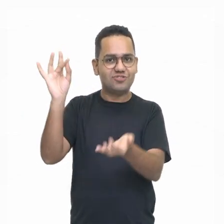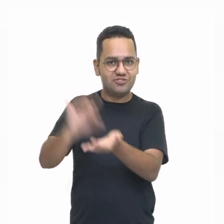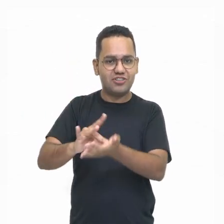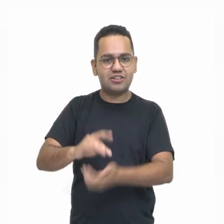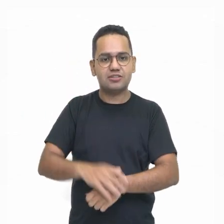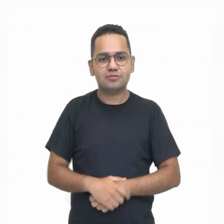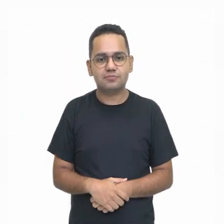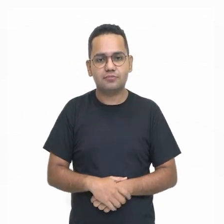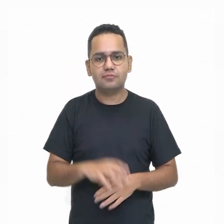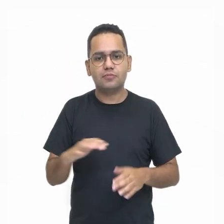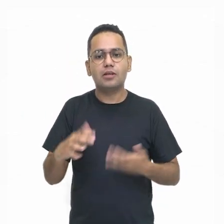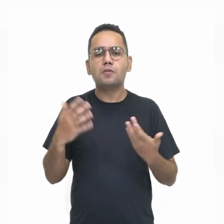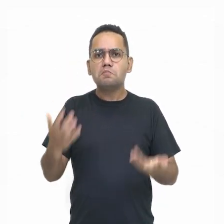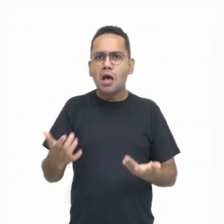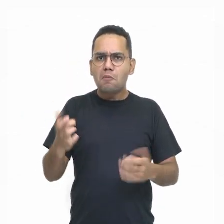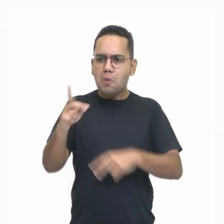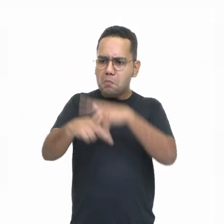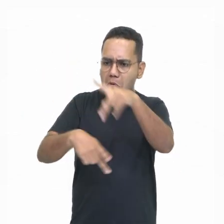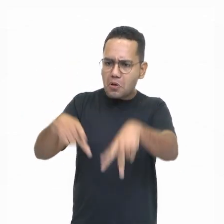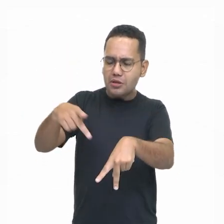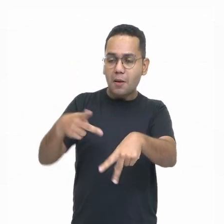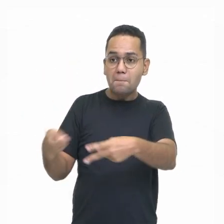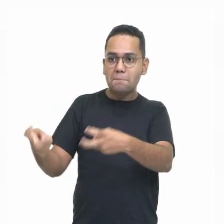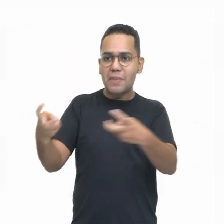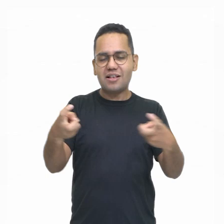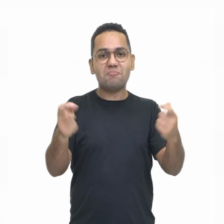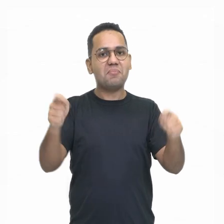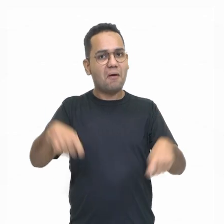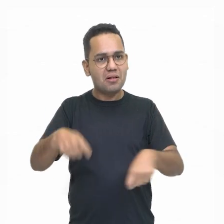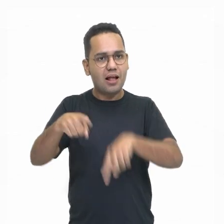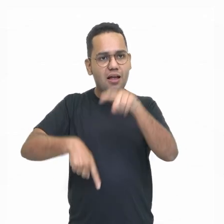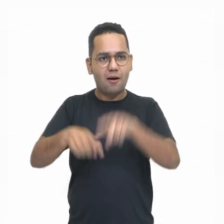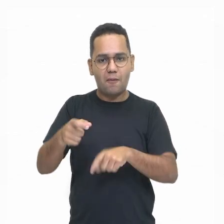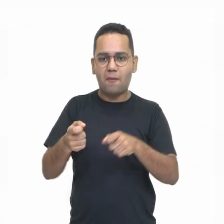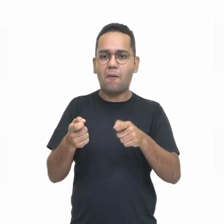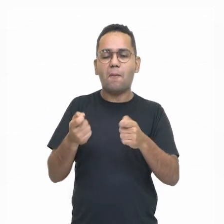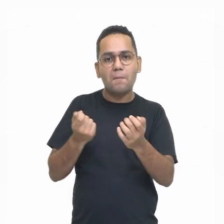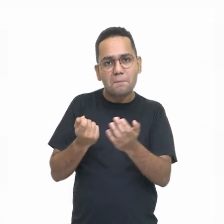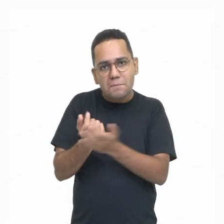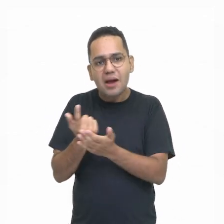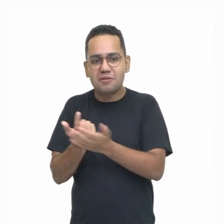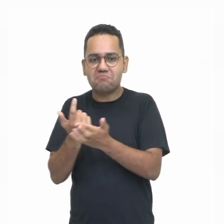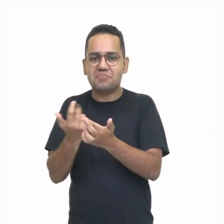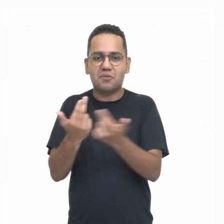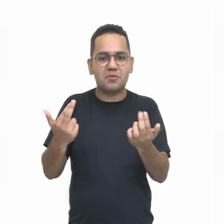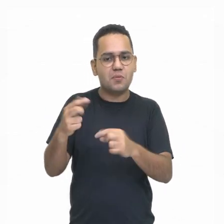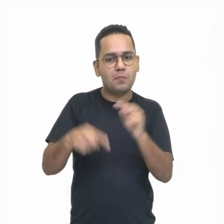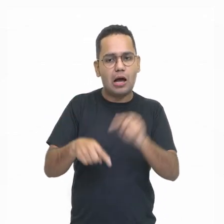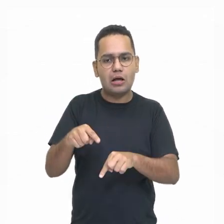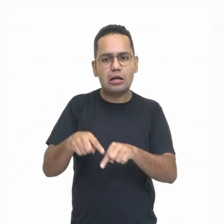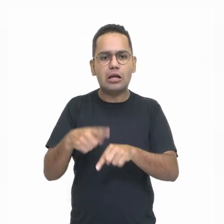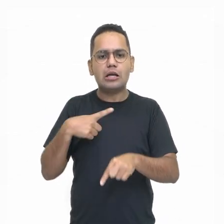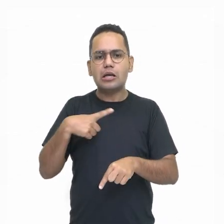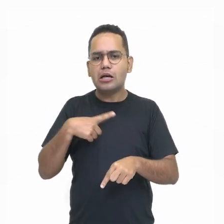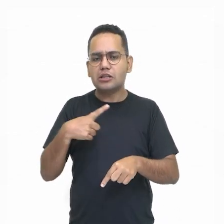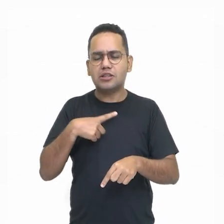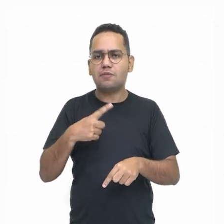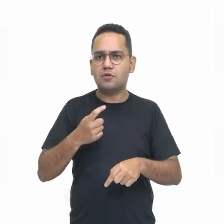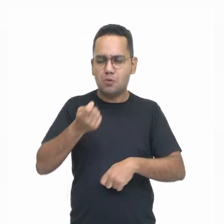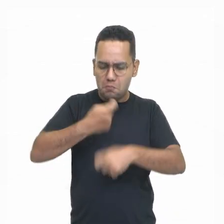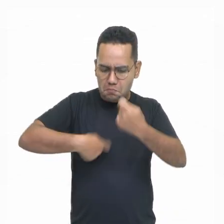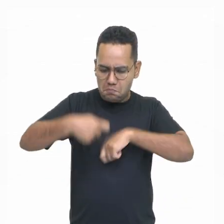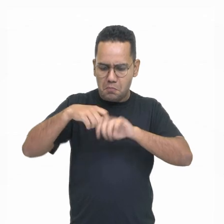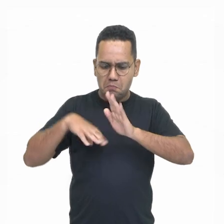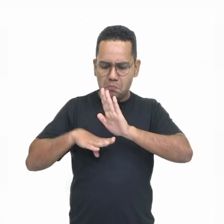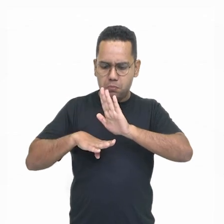significativa no poder de compra da população e permitiu o retorno do crescimento econômico. Como assim, professor? O que tem a ver uma coisa com a outra? O que